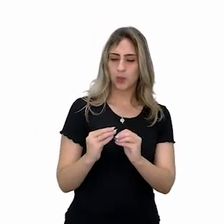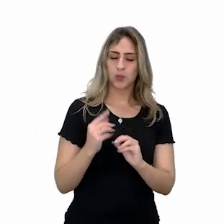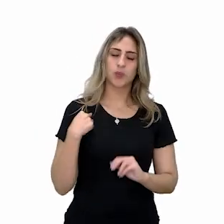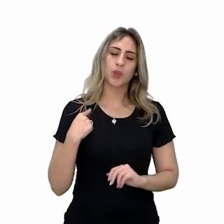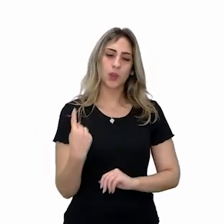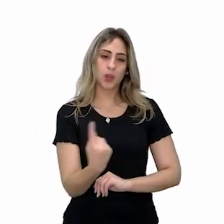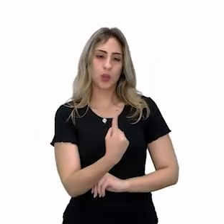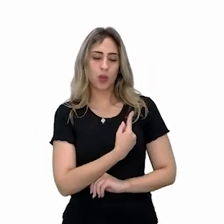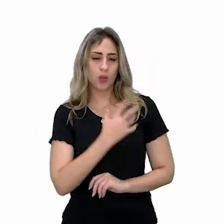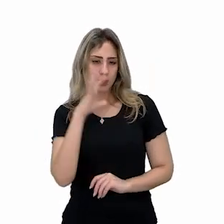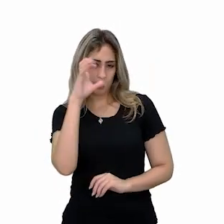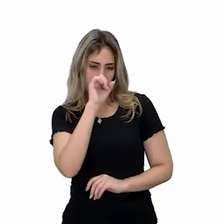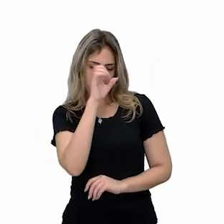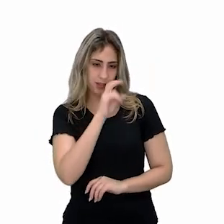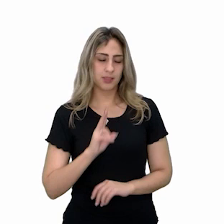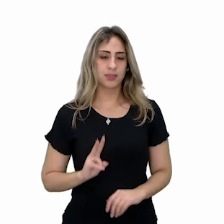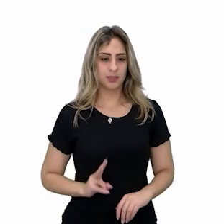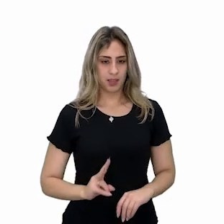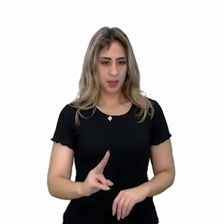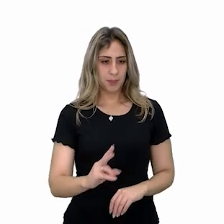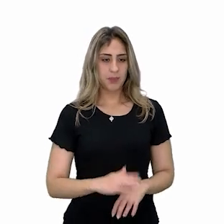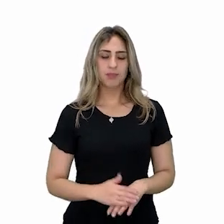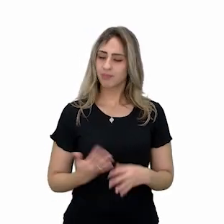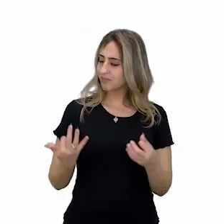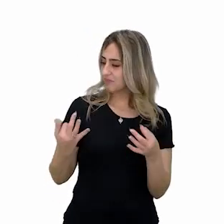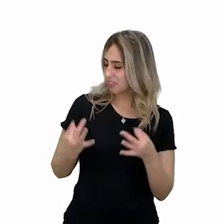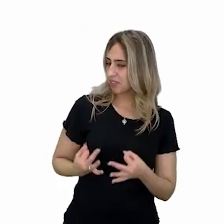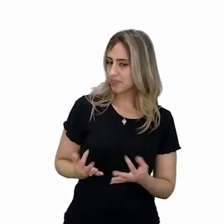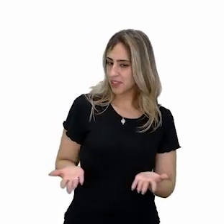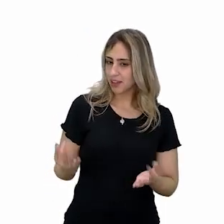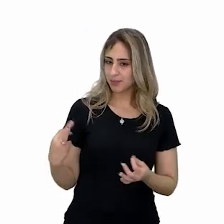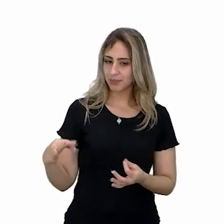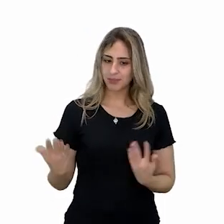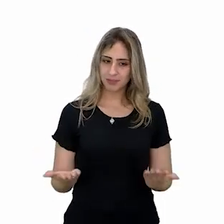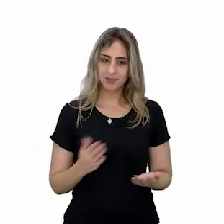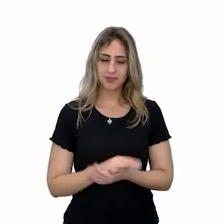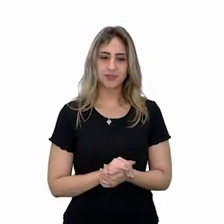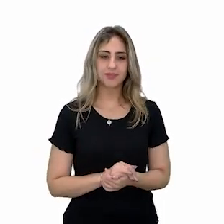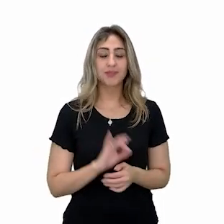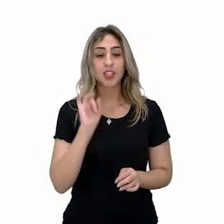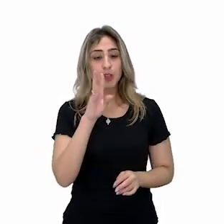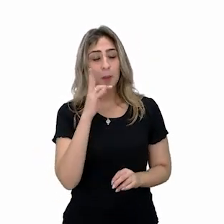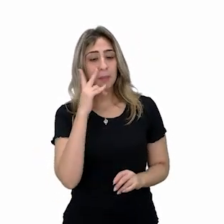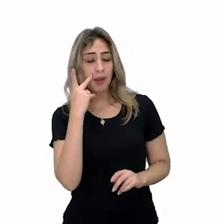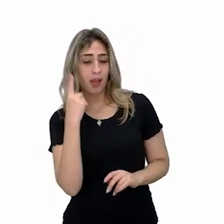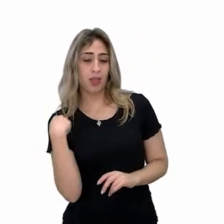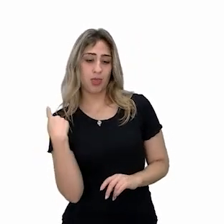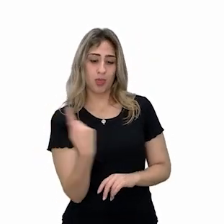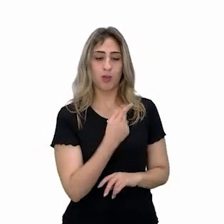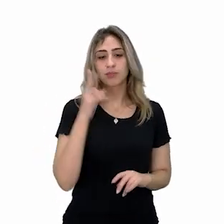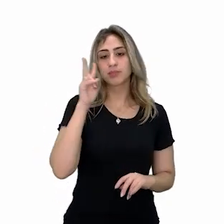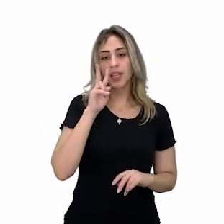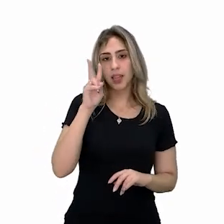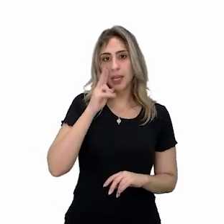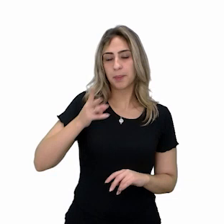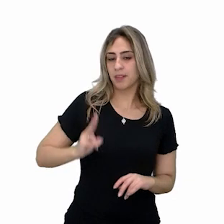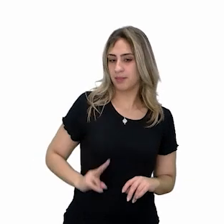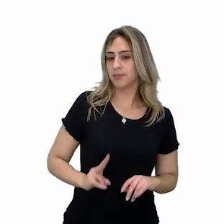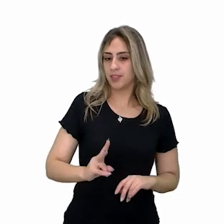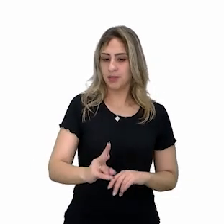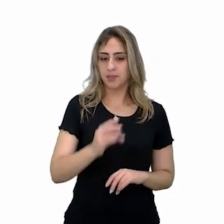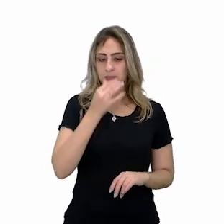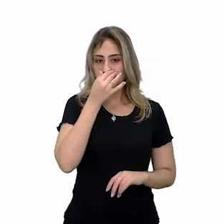no nosso Aprender Sempre. E deu certo, hein, gente? Só para a gente relembrar